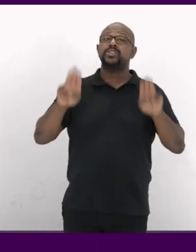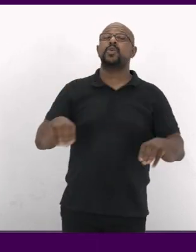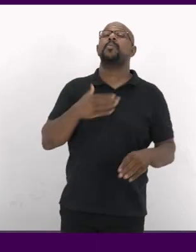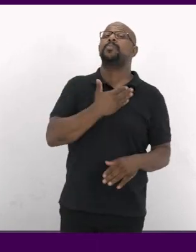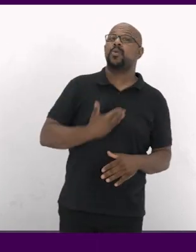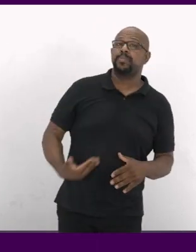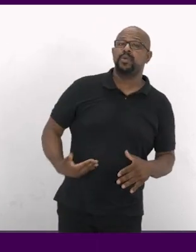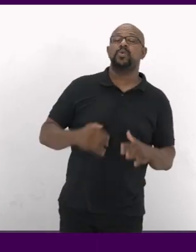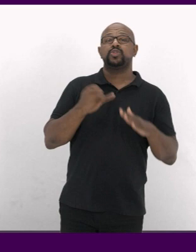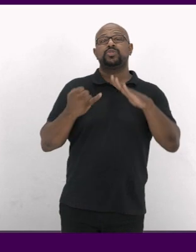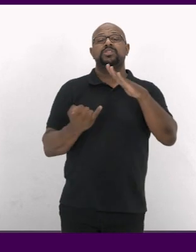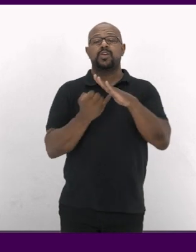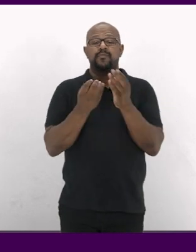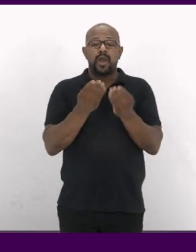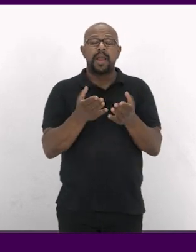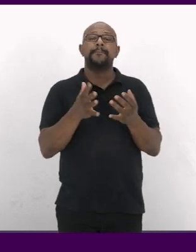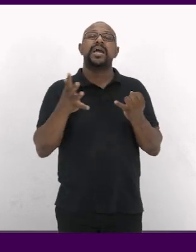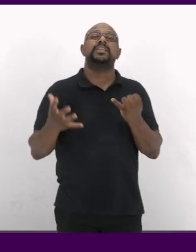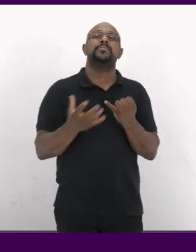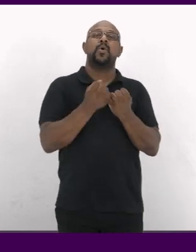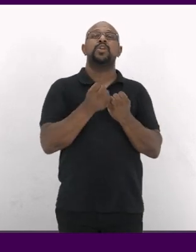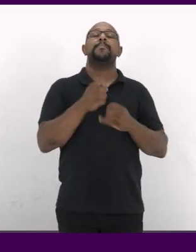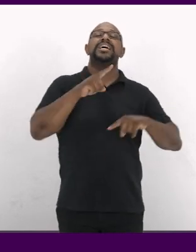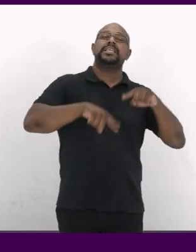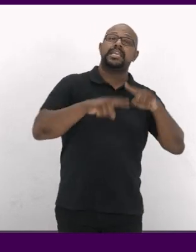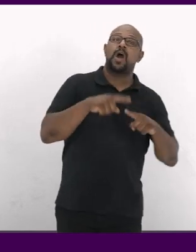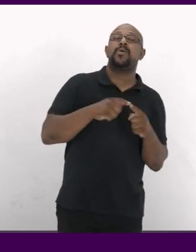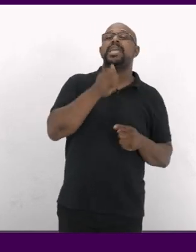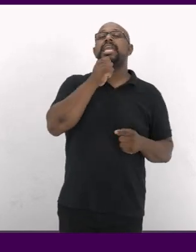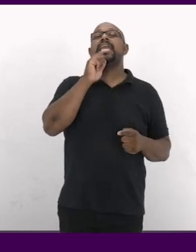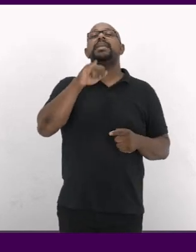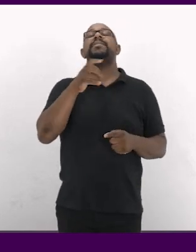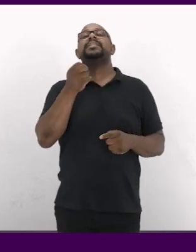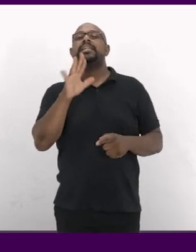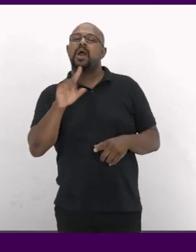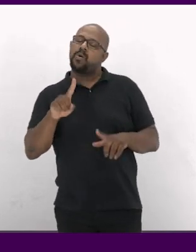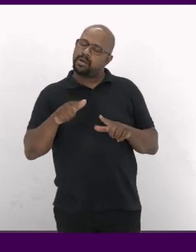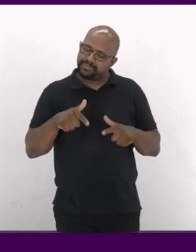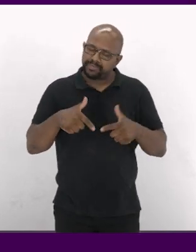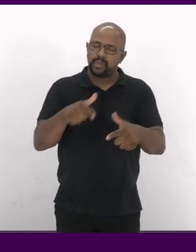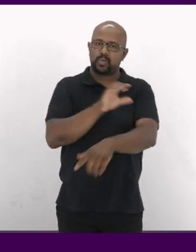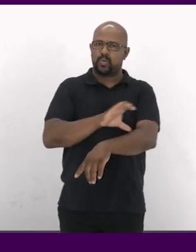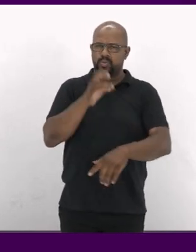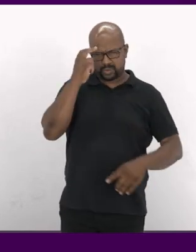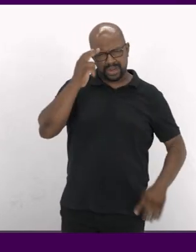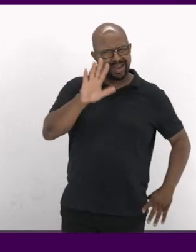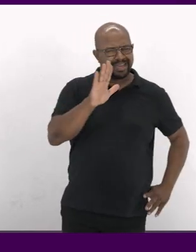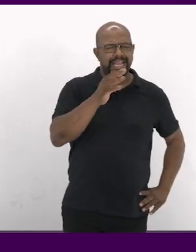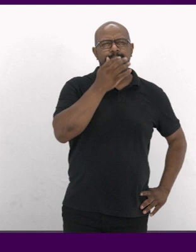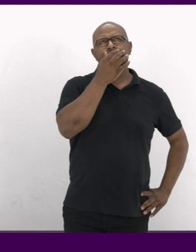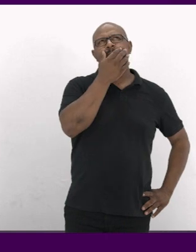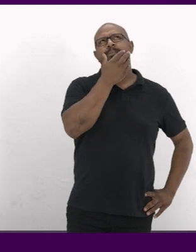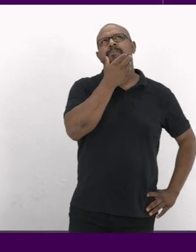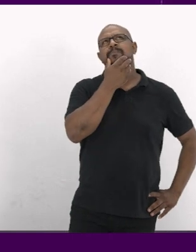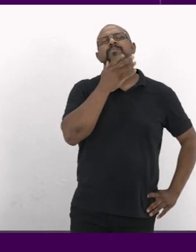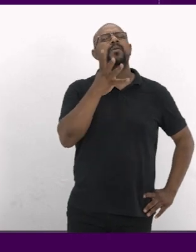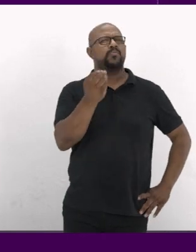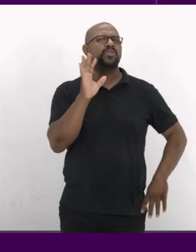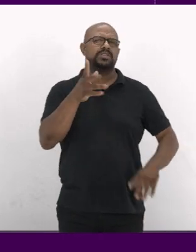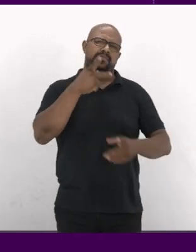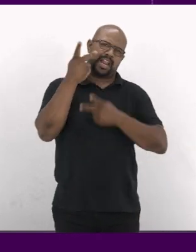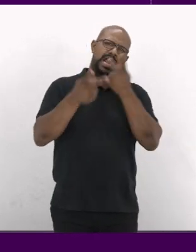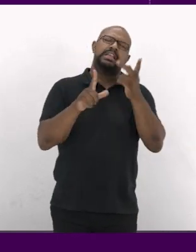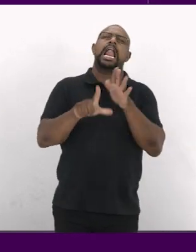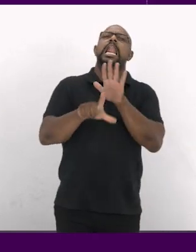museus públicos, instituições voltadas ao patrimônio material e imaterial ou ações formativas em cultura. Aliás, muito se